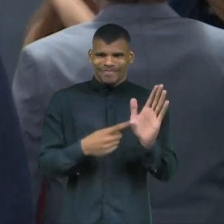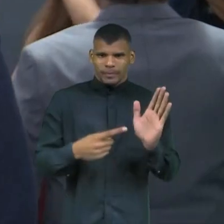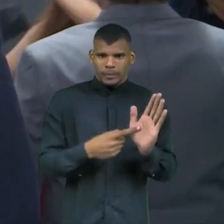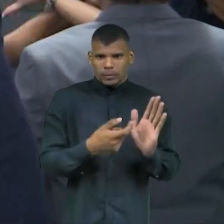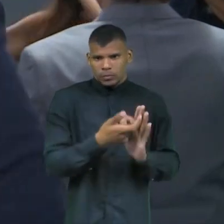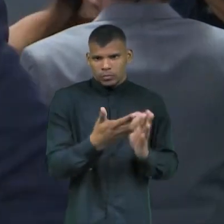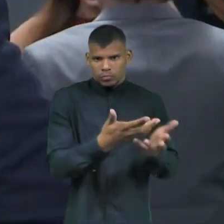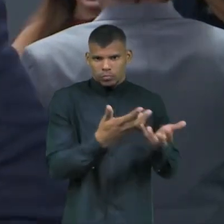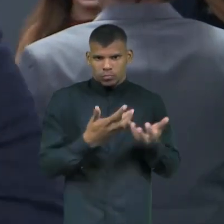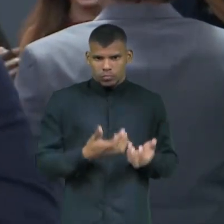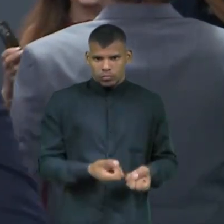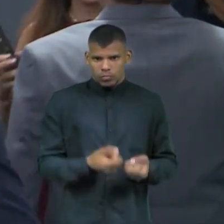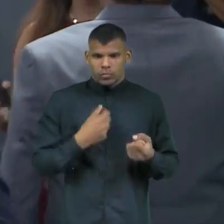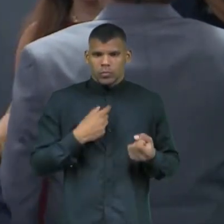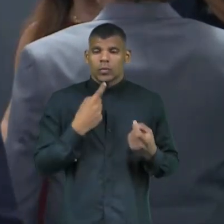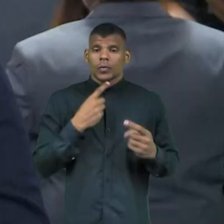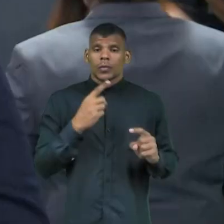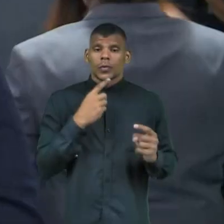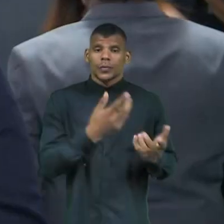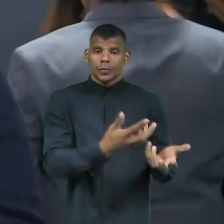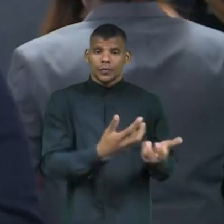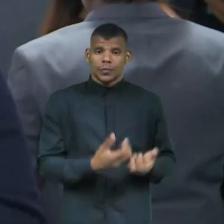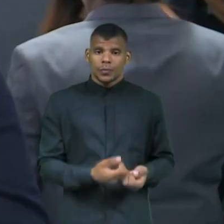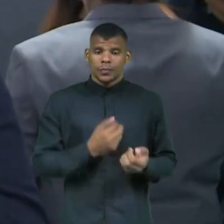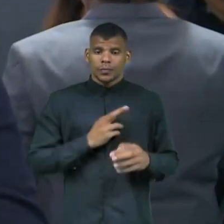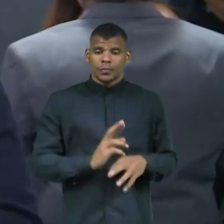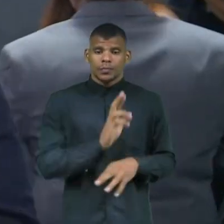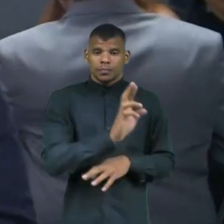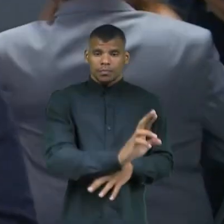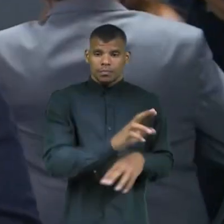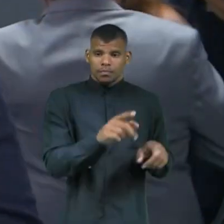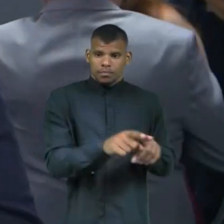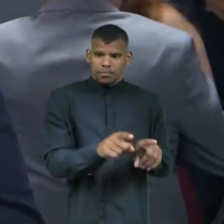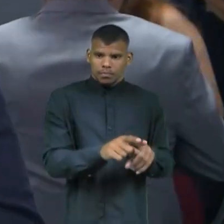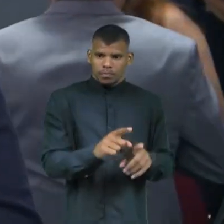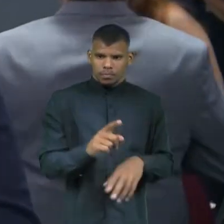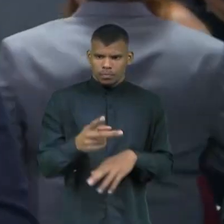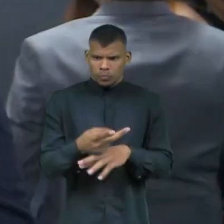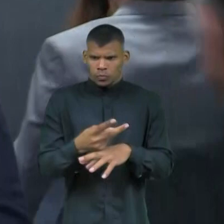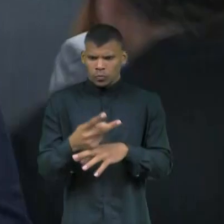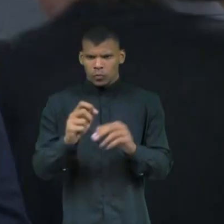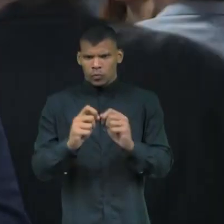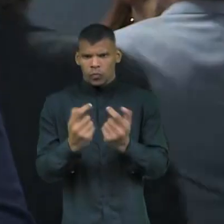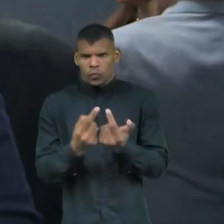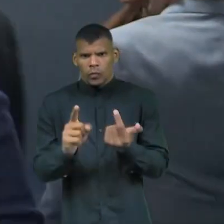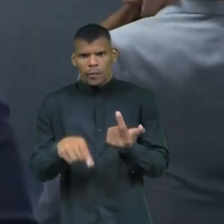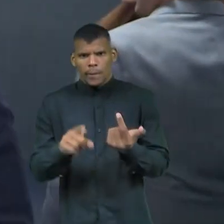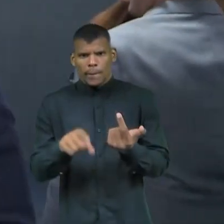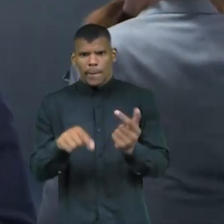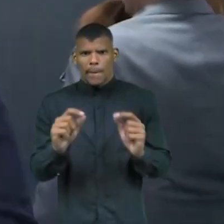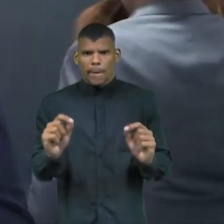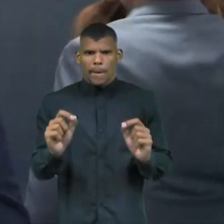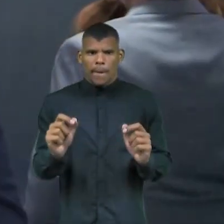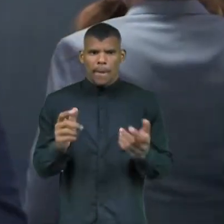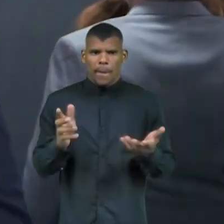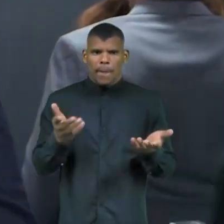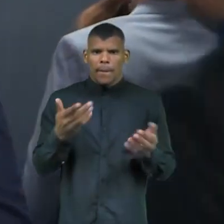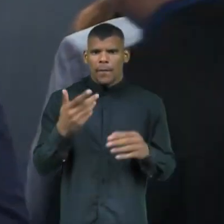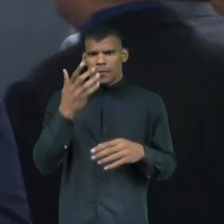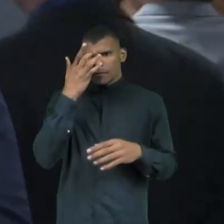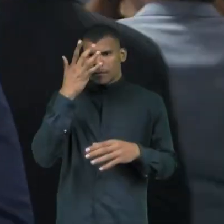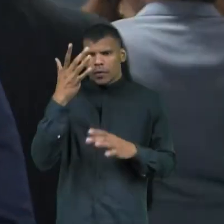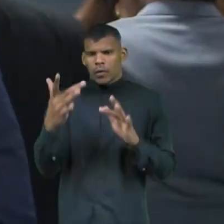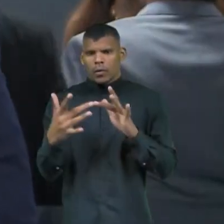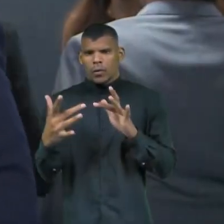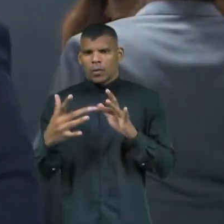e reclamações e dar um retorno, muitas vezes procuro o legislativo ser um poder mais acessível, mas muitas vezes